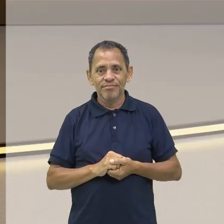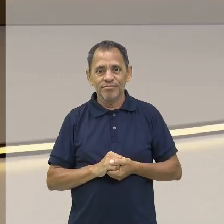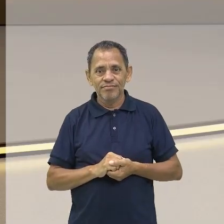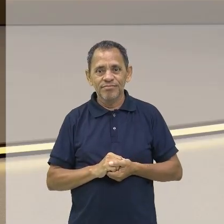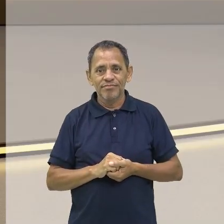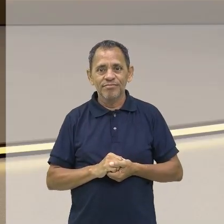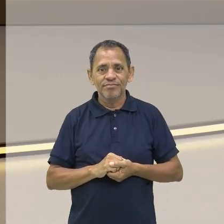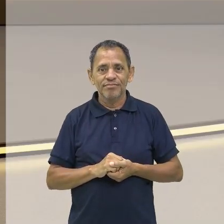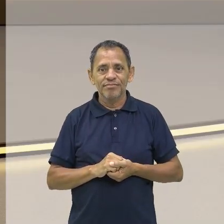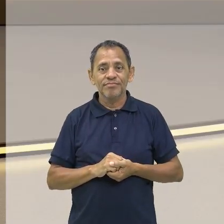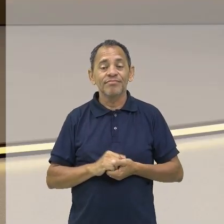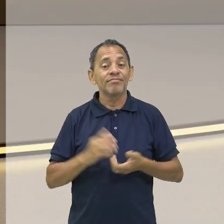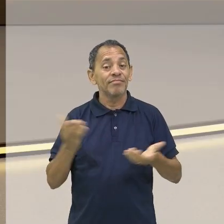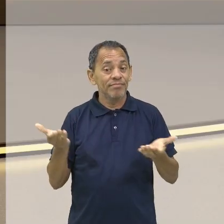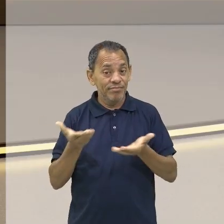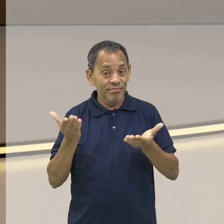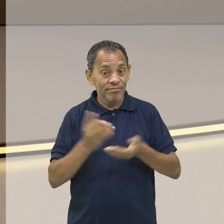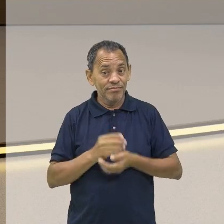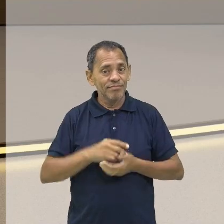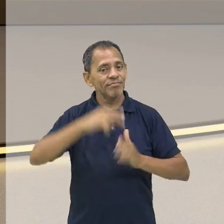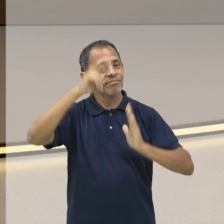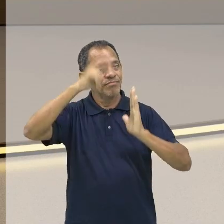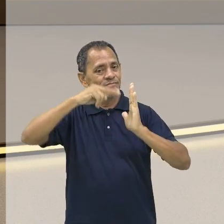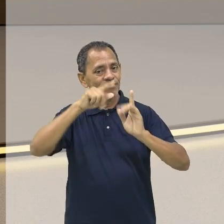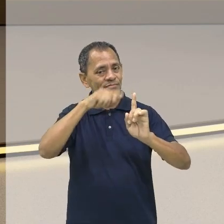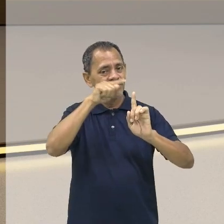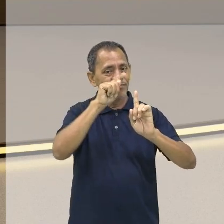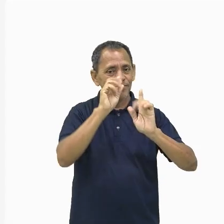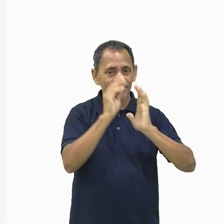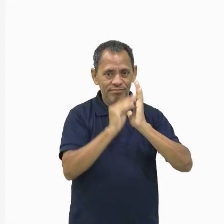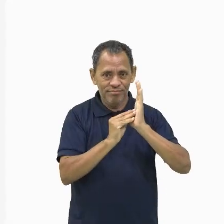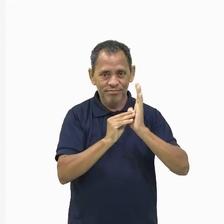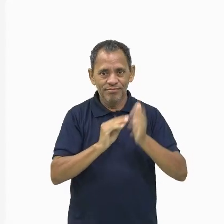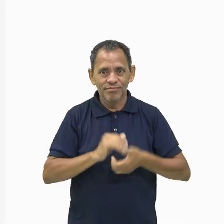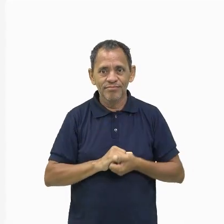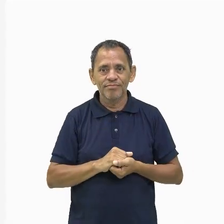lá? E agora vamos ler o nosso objeto de conhecimento.